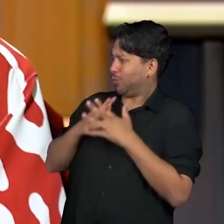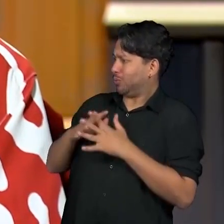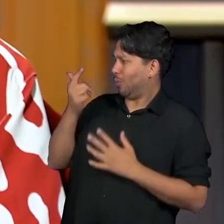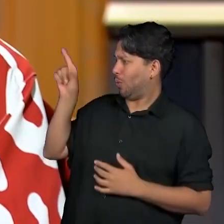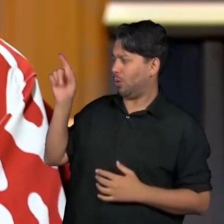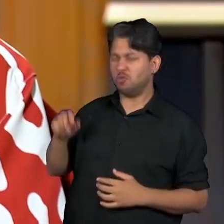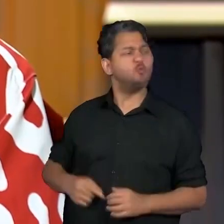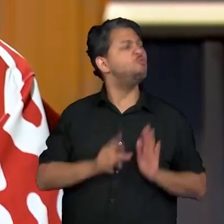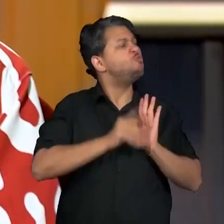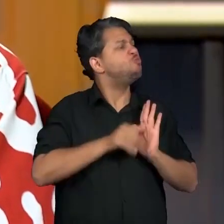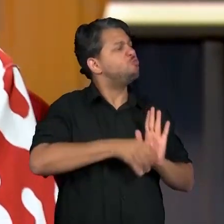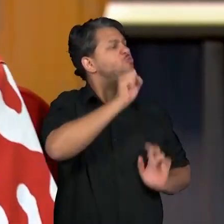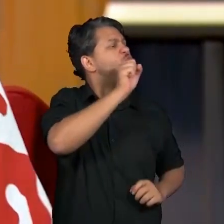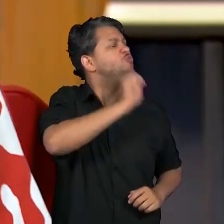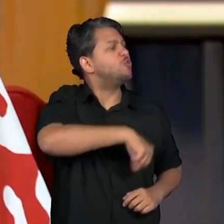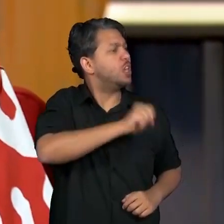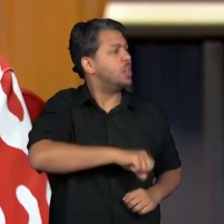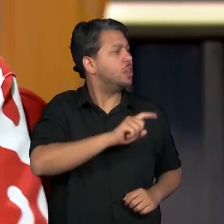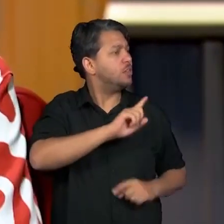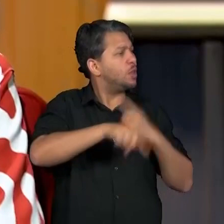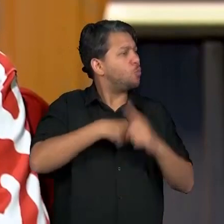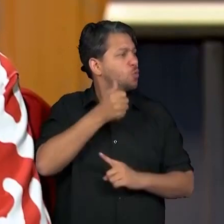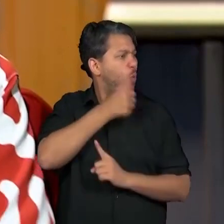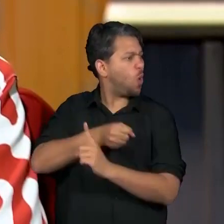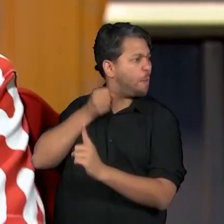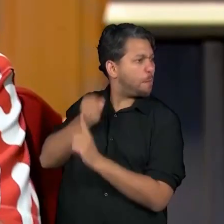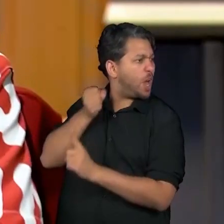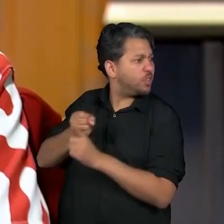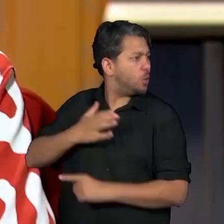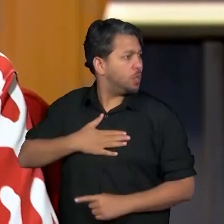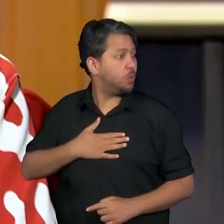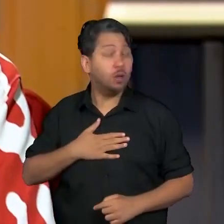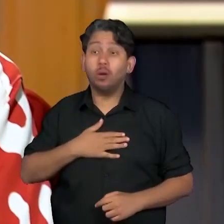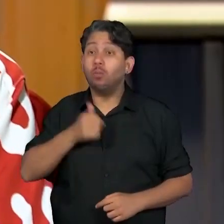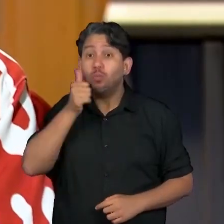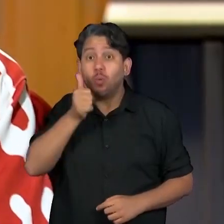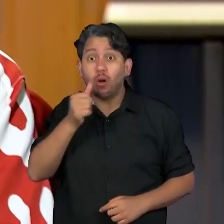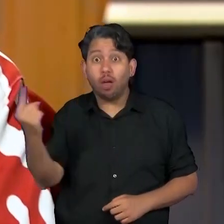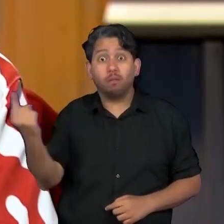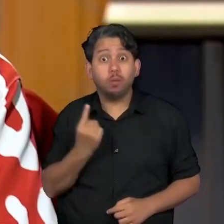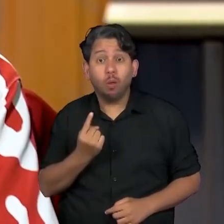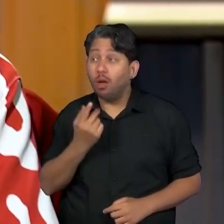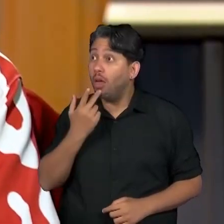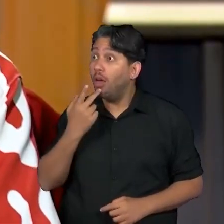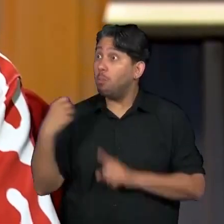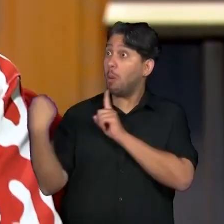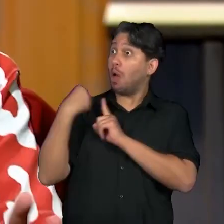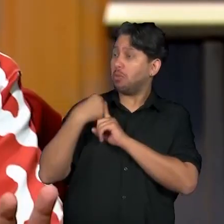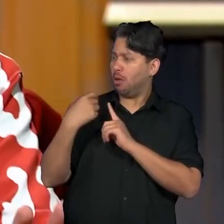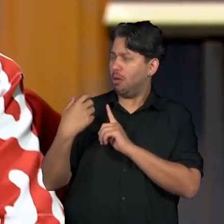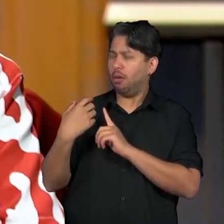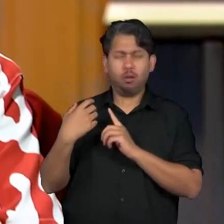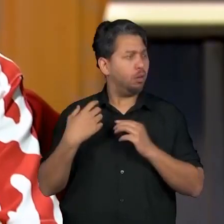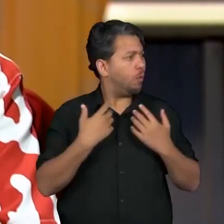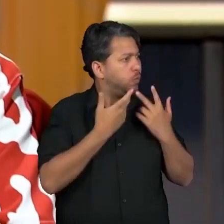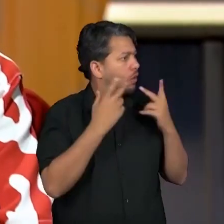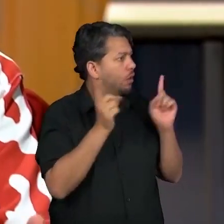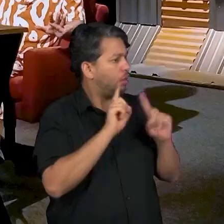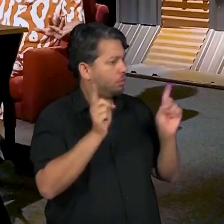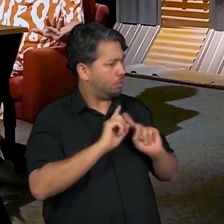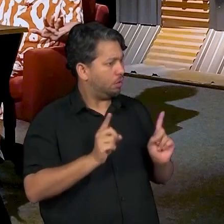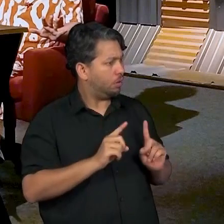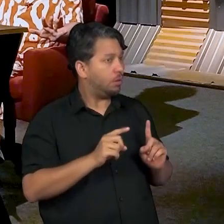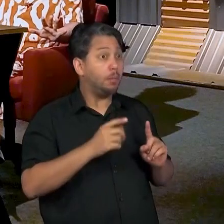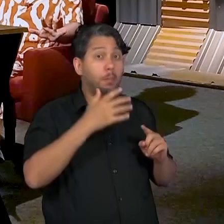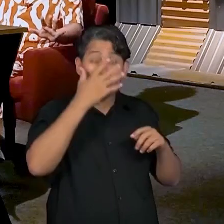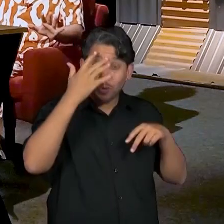mercadinho sim e aí depois bateu na minha esposa e surge uma mulher dizendo e me bateu depois aí olhava pro ponto de ônibus eu dizia não é verdade gente